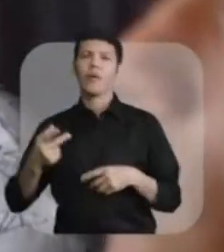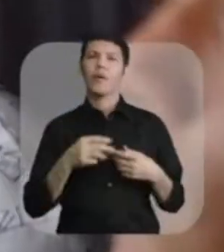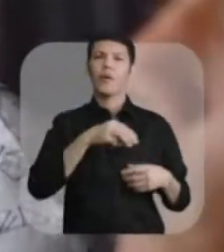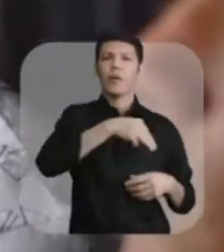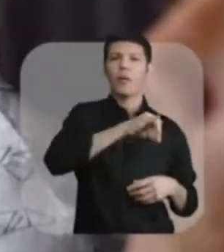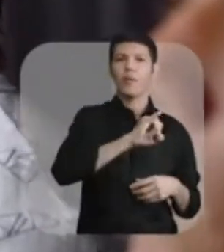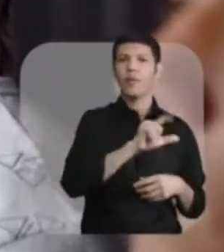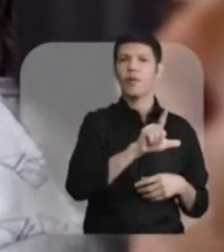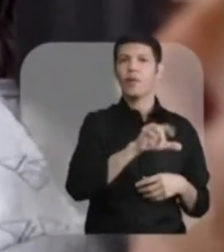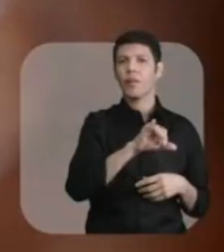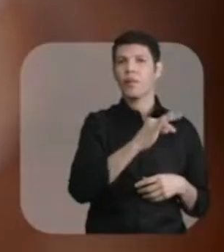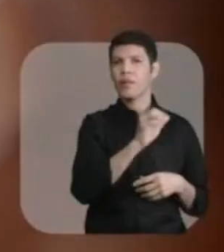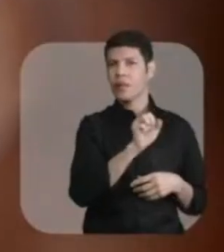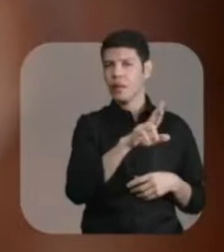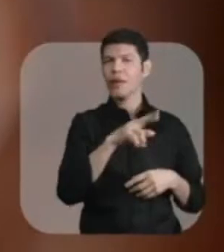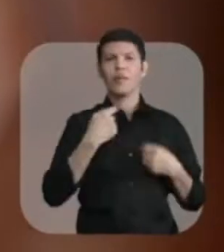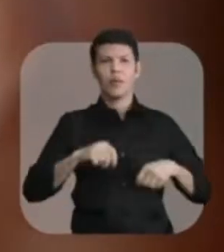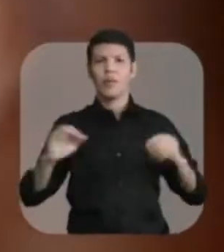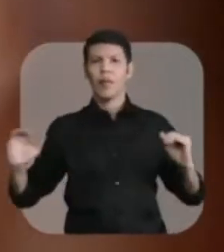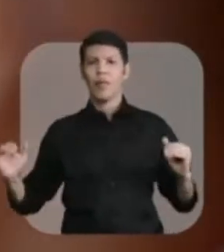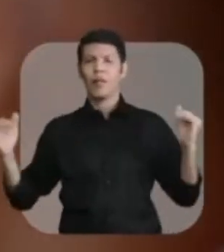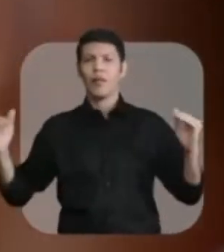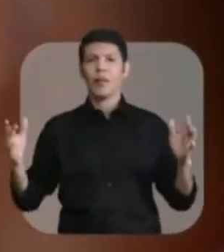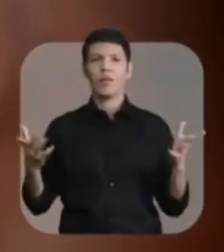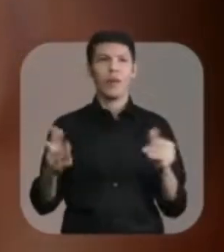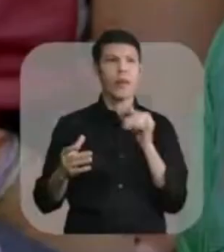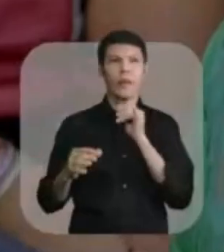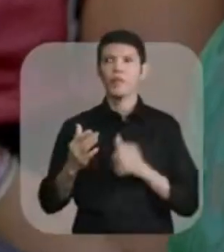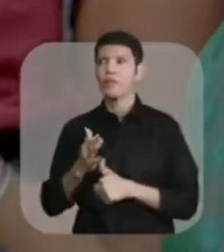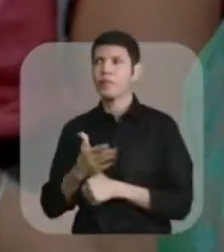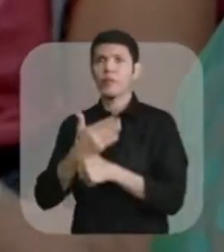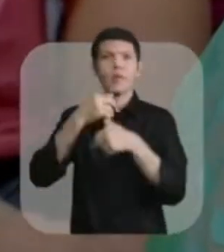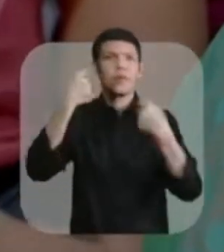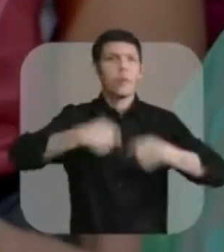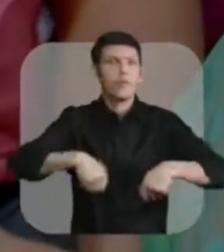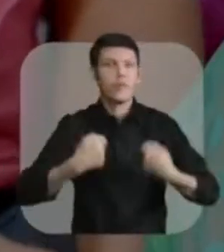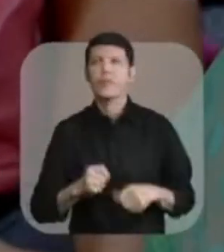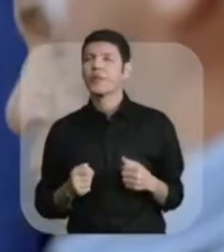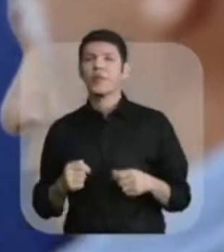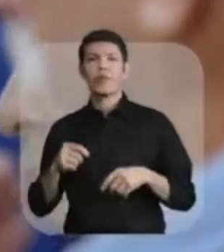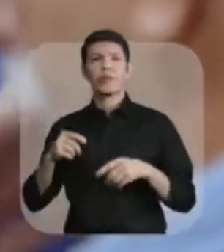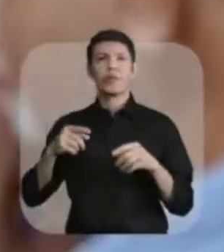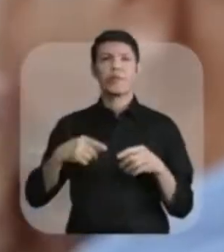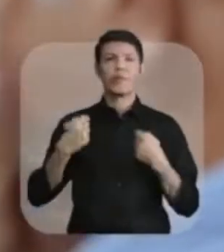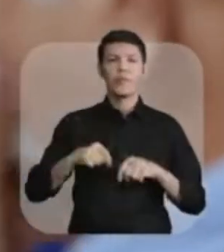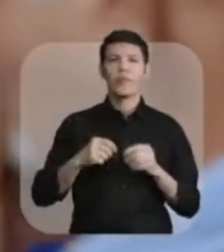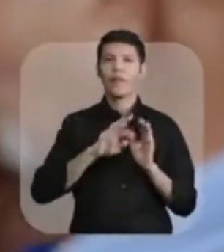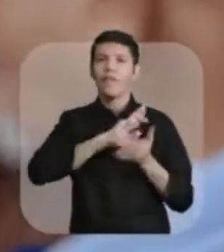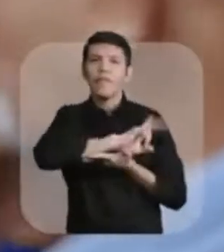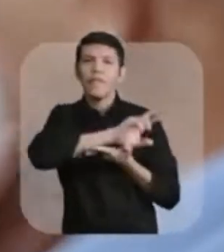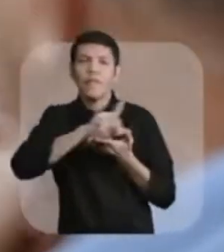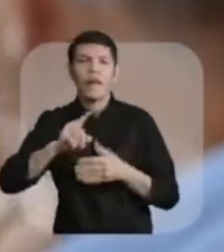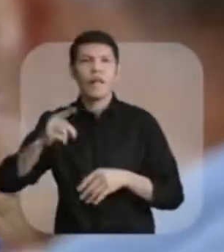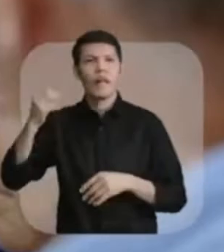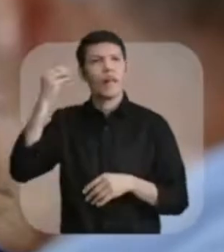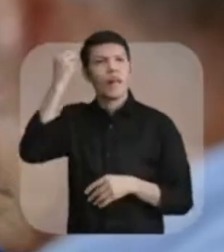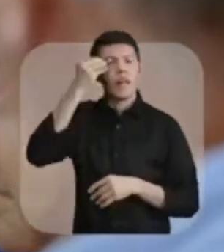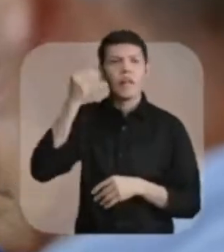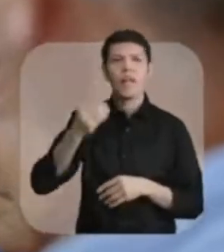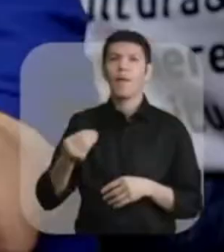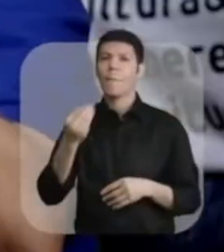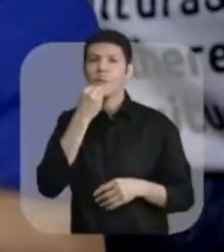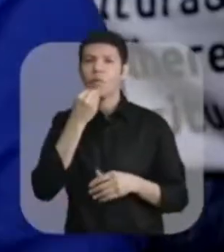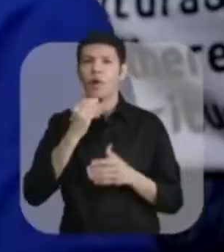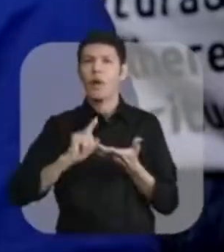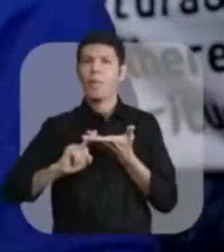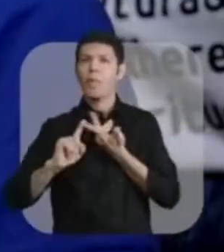falta de funcionários, por falta de planejamento, por falta de tecnologia. O que falta? Políticas